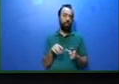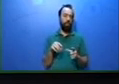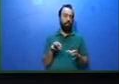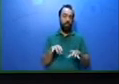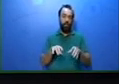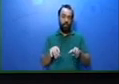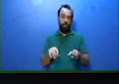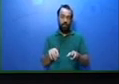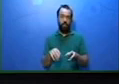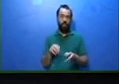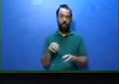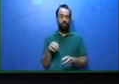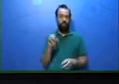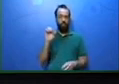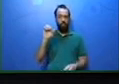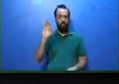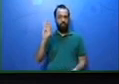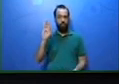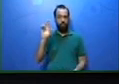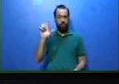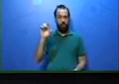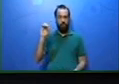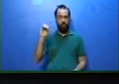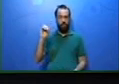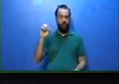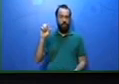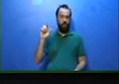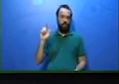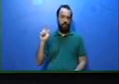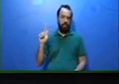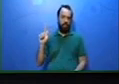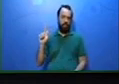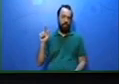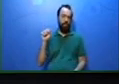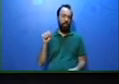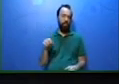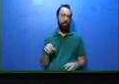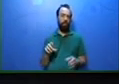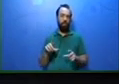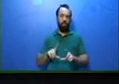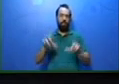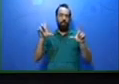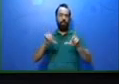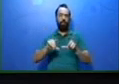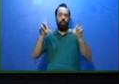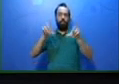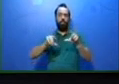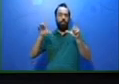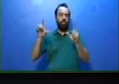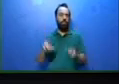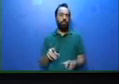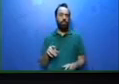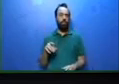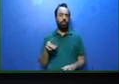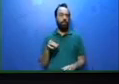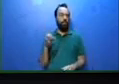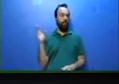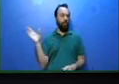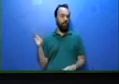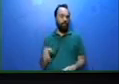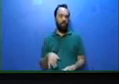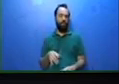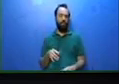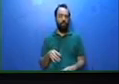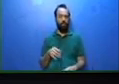mais de 10 mil acessos. Continua com a mesma expressão. Ao descobrir que a garota que ele gosta aceitou o seu convite